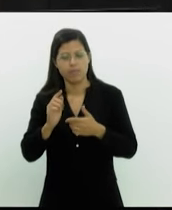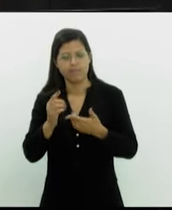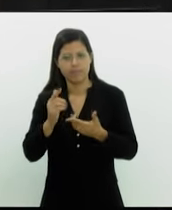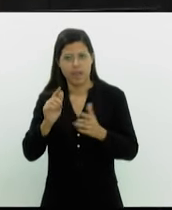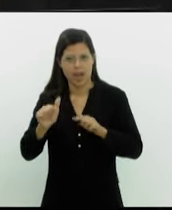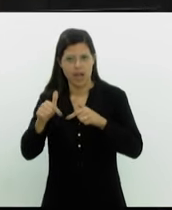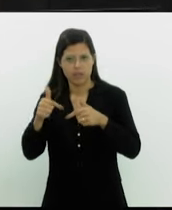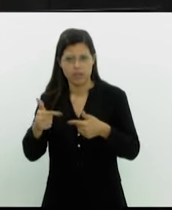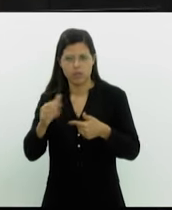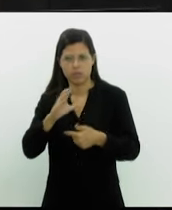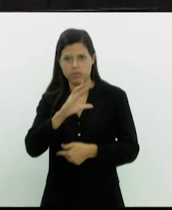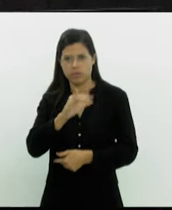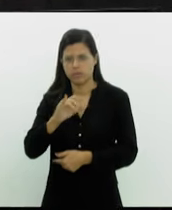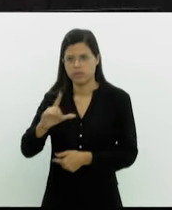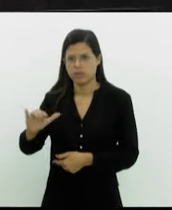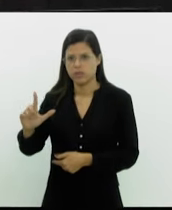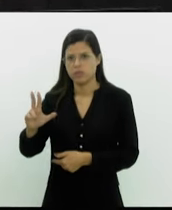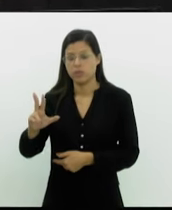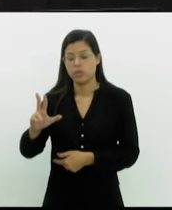que solicitava